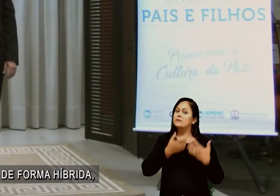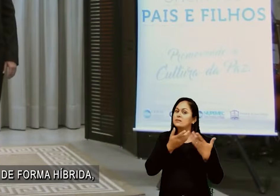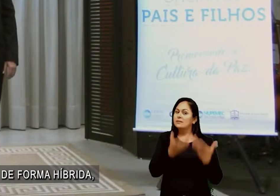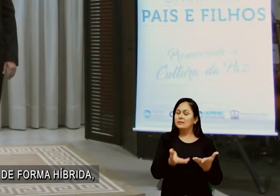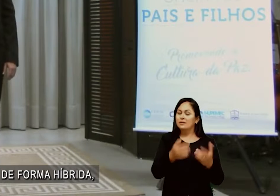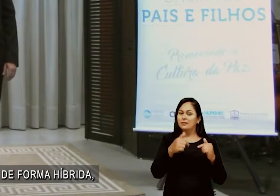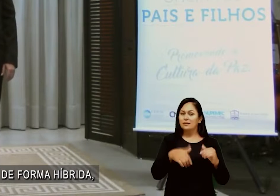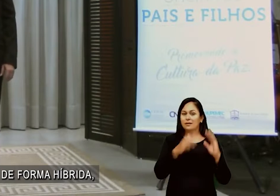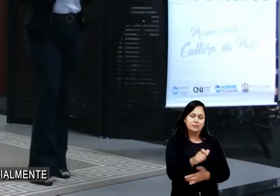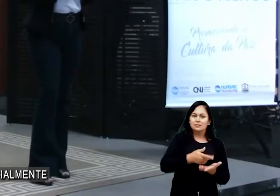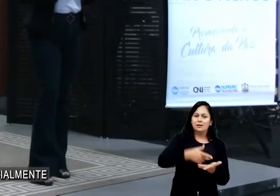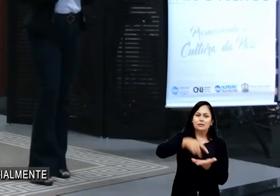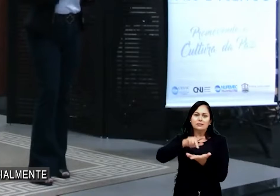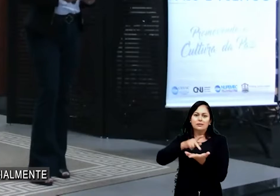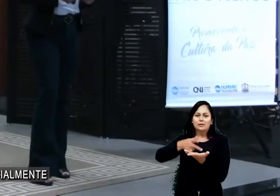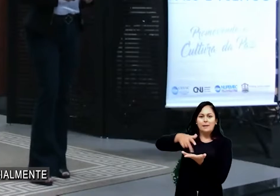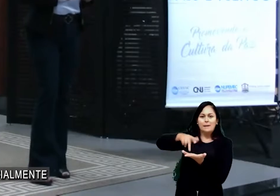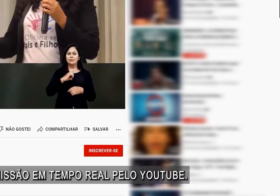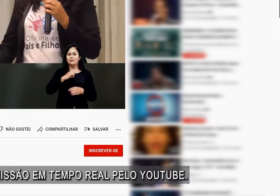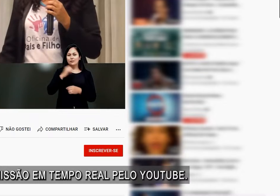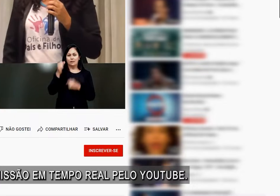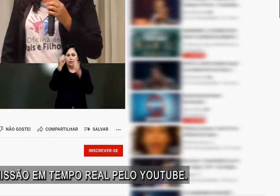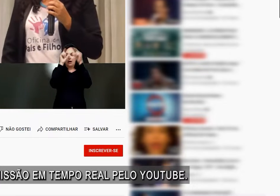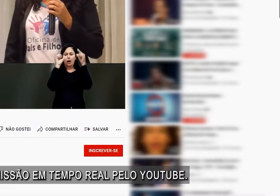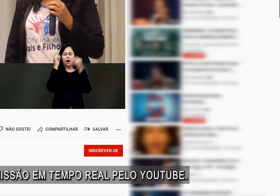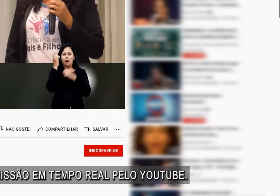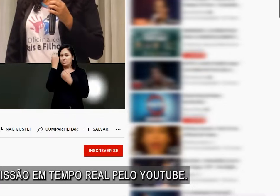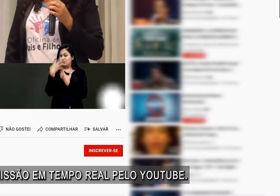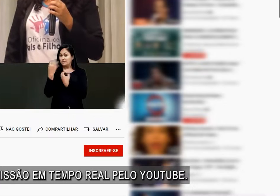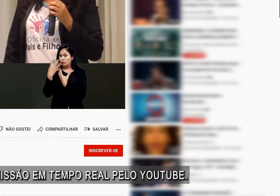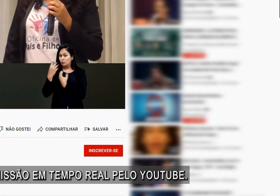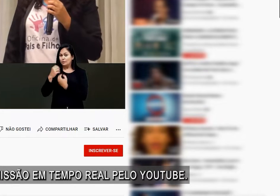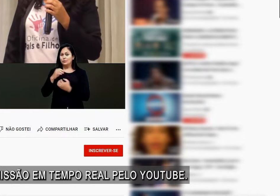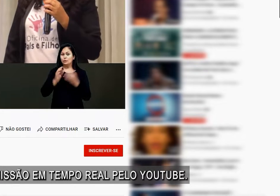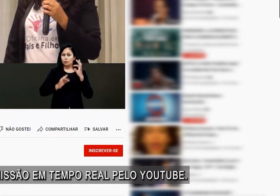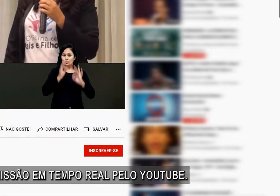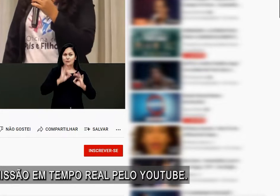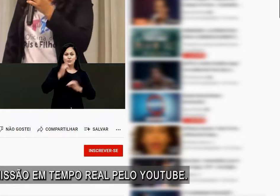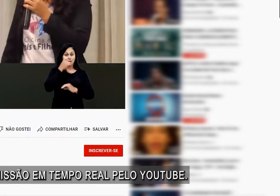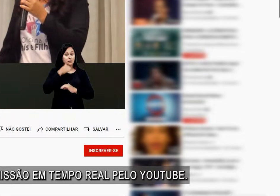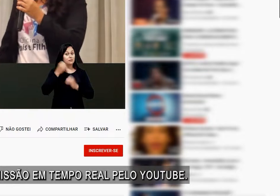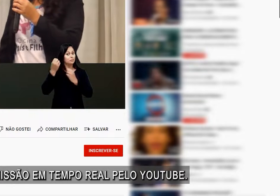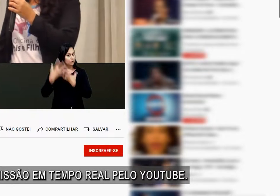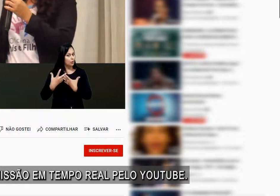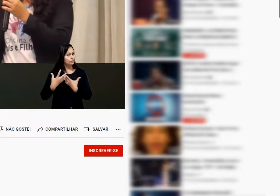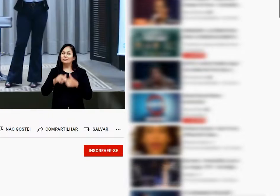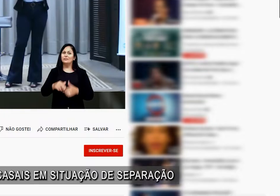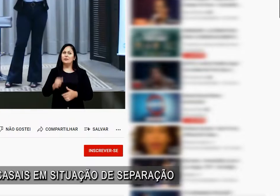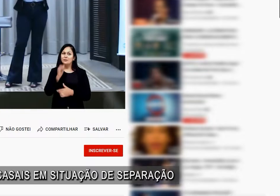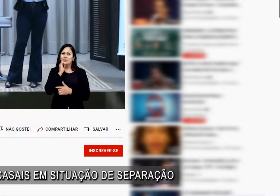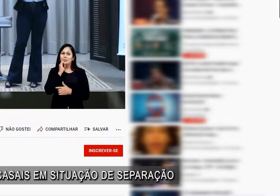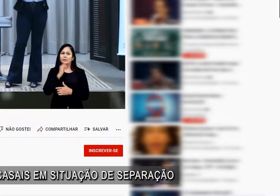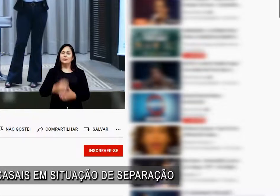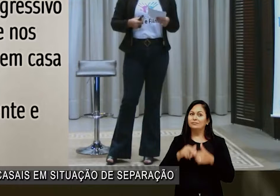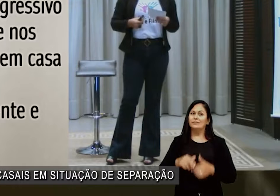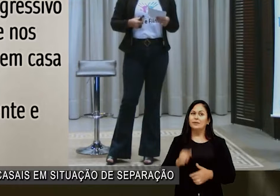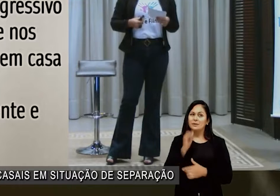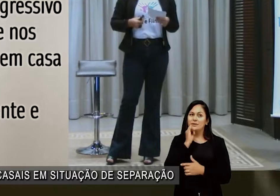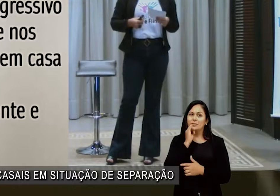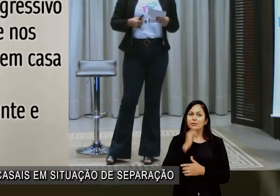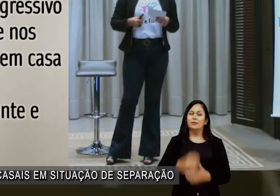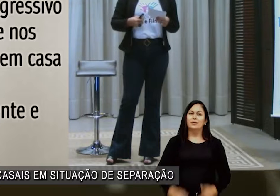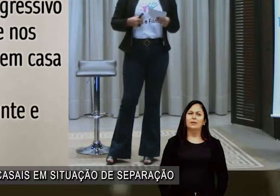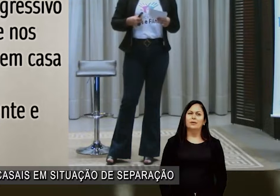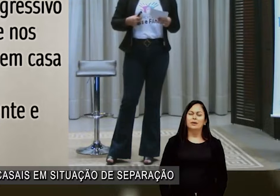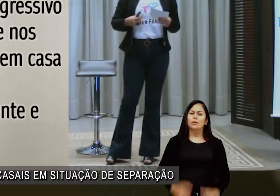acompanhada de forma híbrida, presencialmente e também pela internet em transmissão em tempo real pelo Youtube. O objetivo, levar